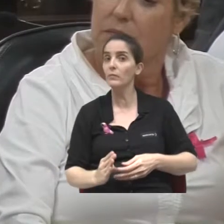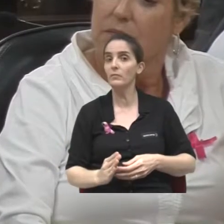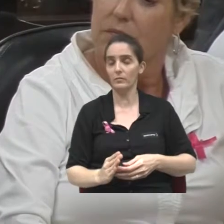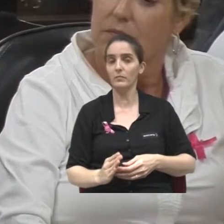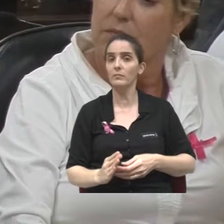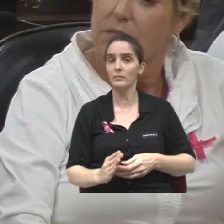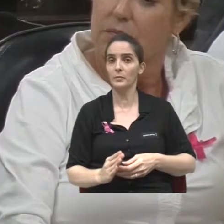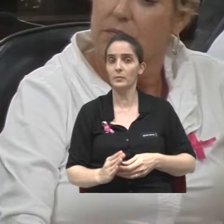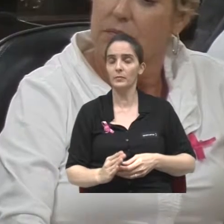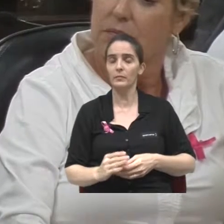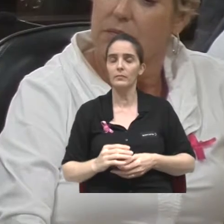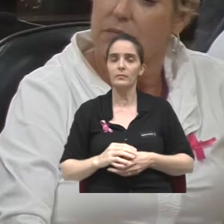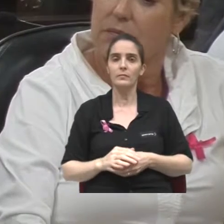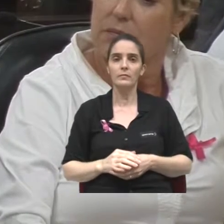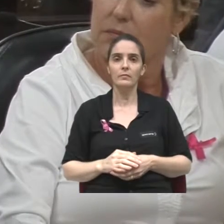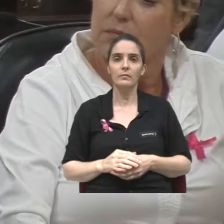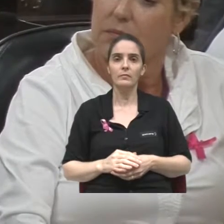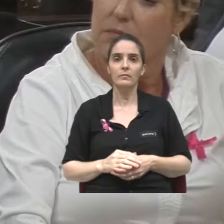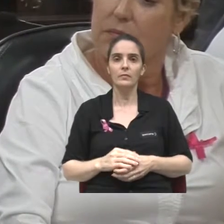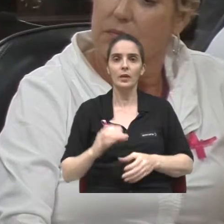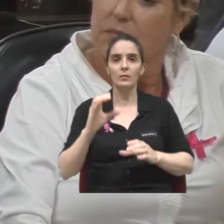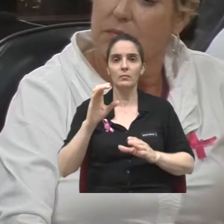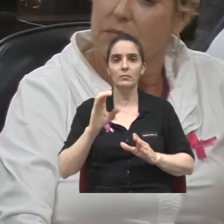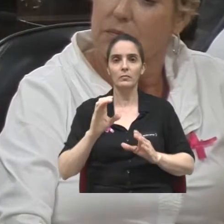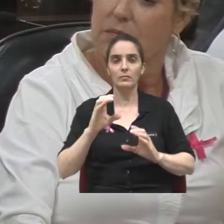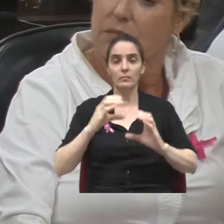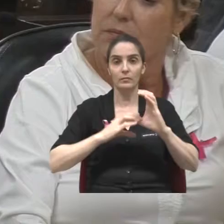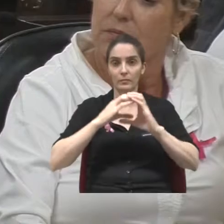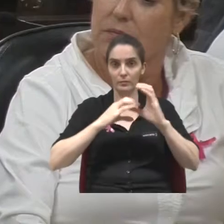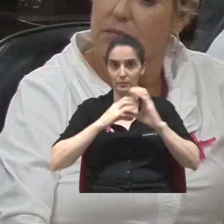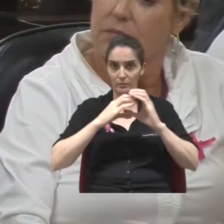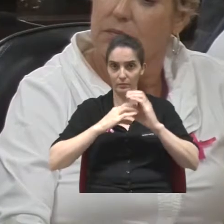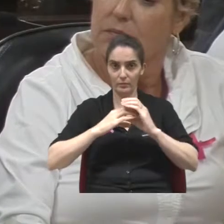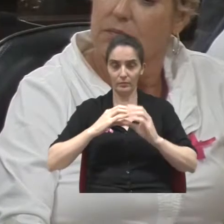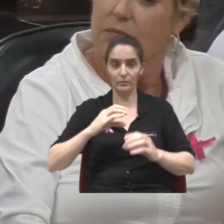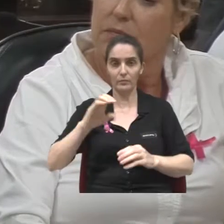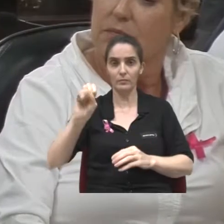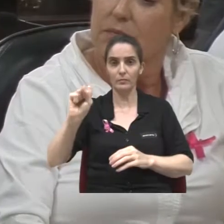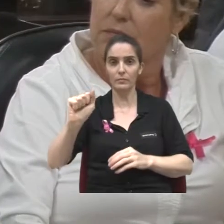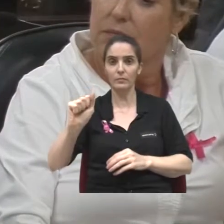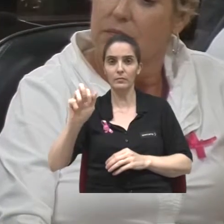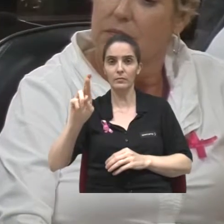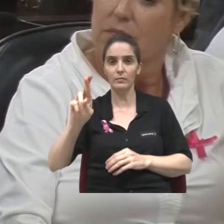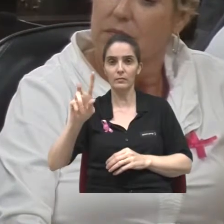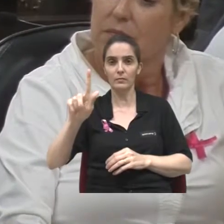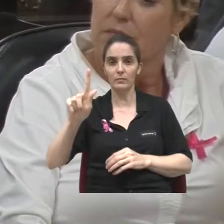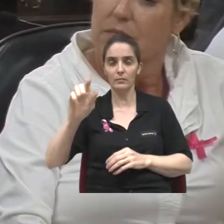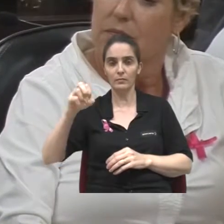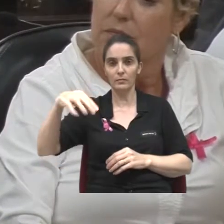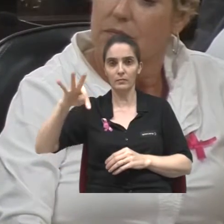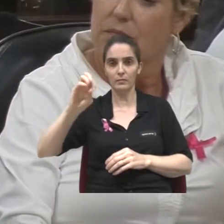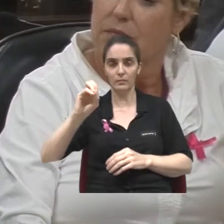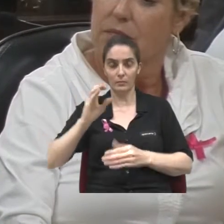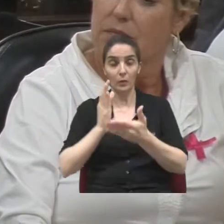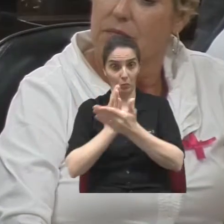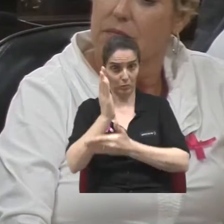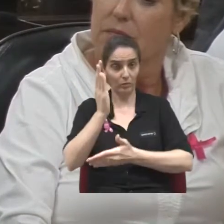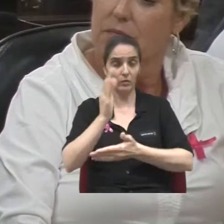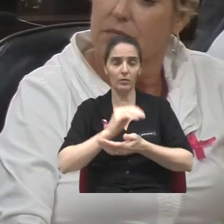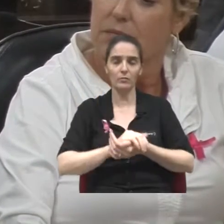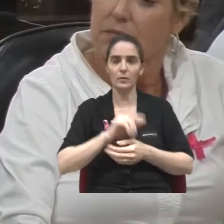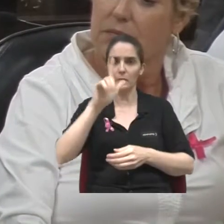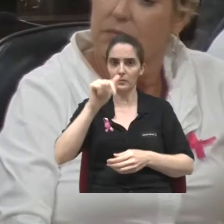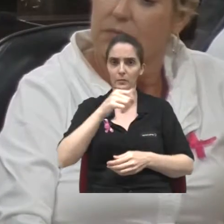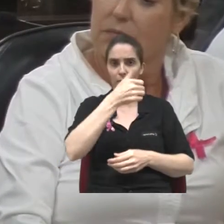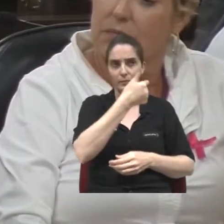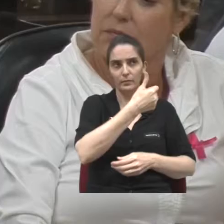Cruz, e fez concurso para a Escola de Sargento das Armas do Exército, sendo aprovado. No ano de